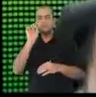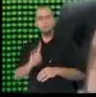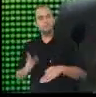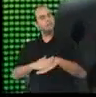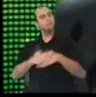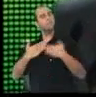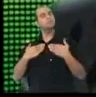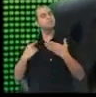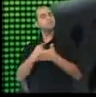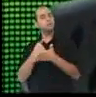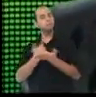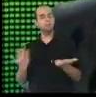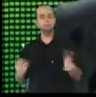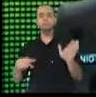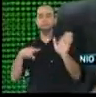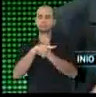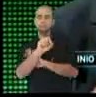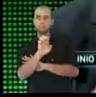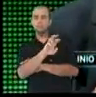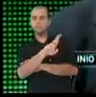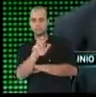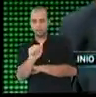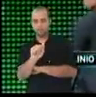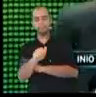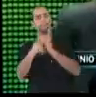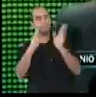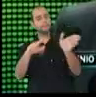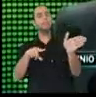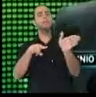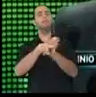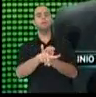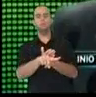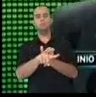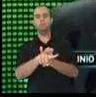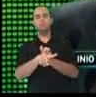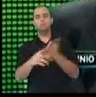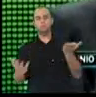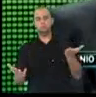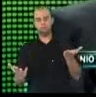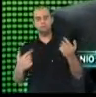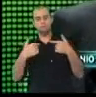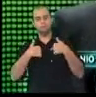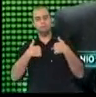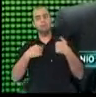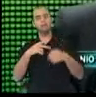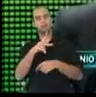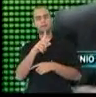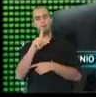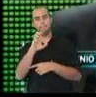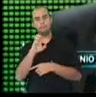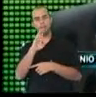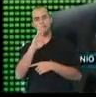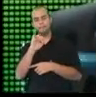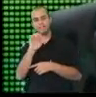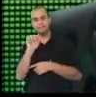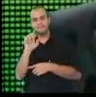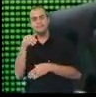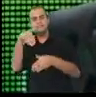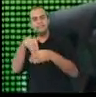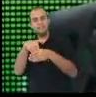Serra, mesma pergunta, plebiscito para, representando